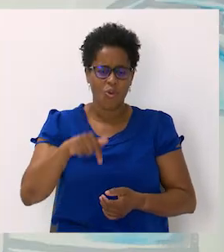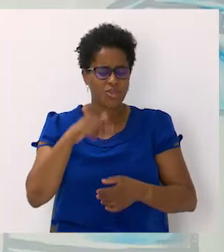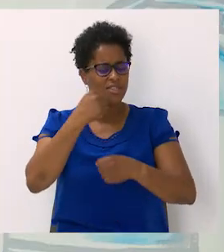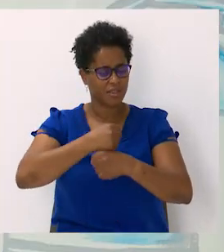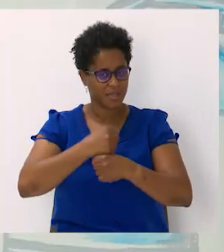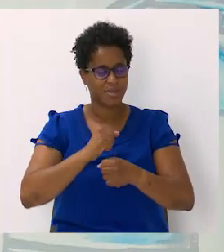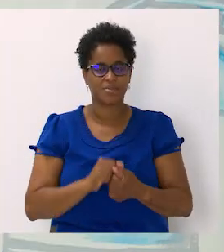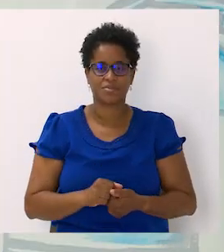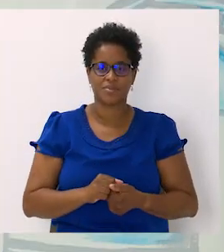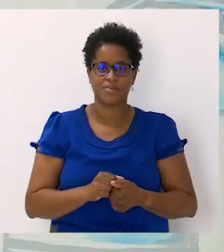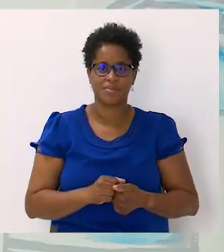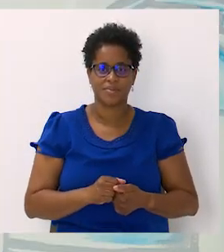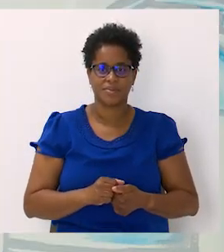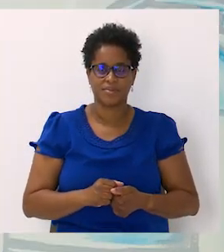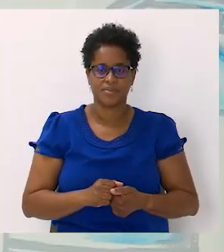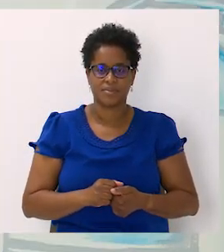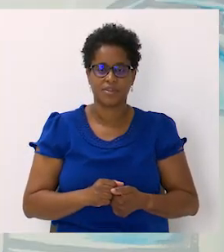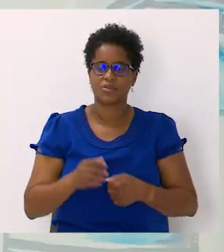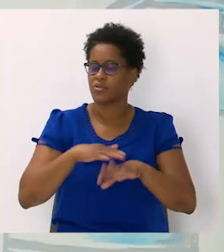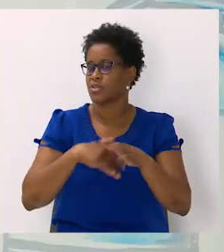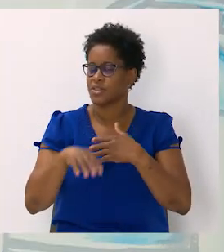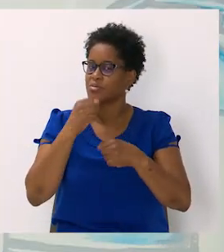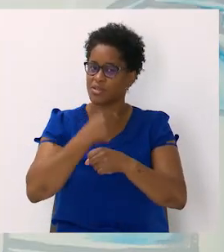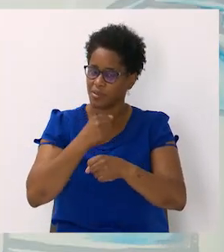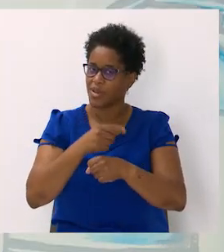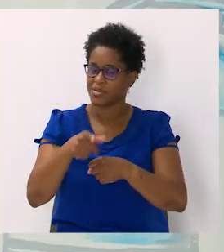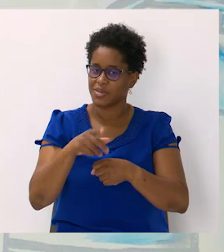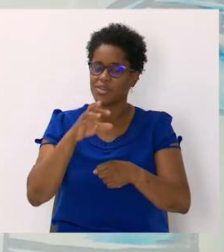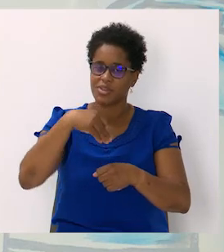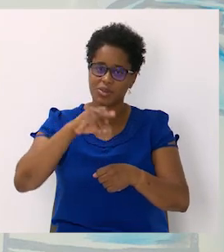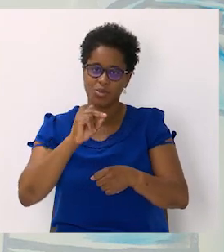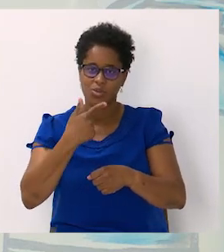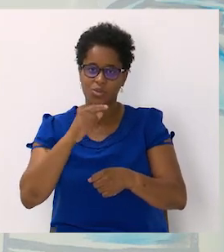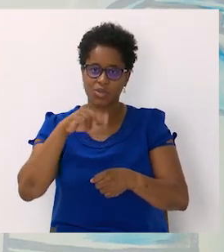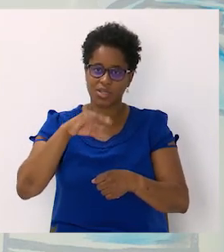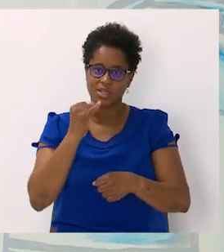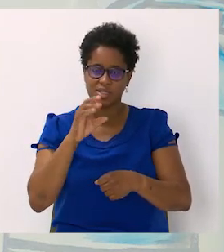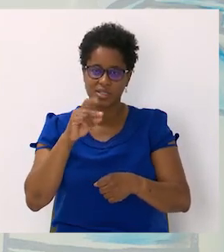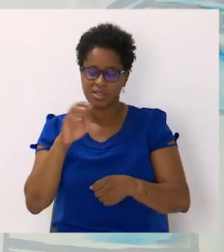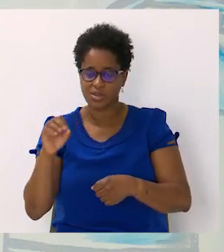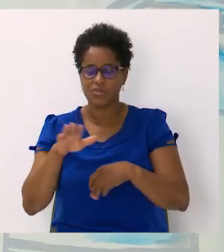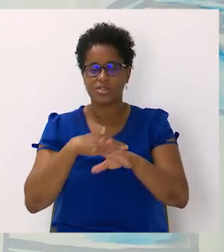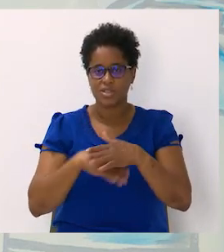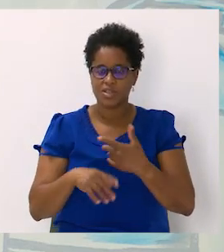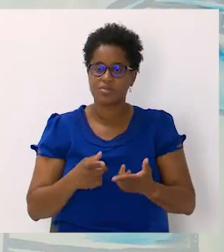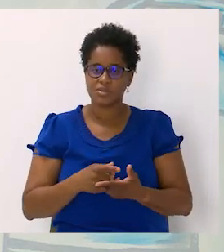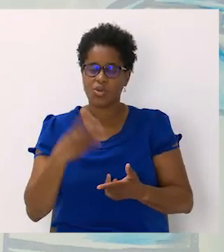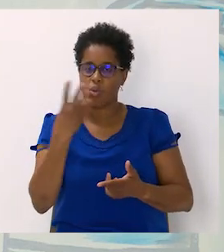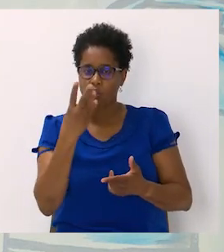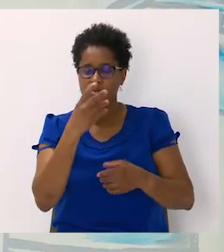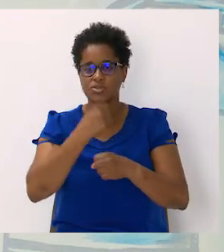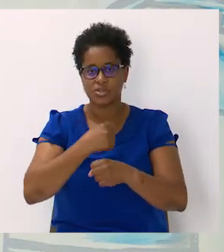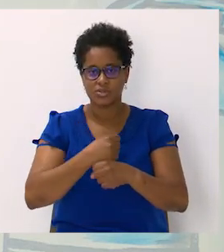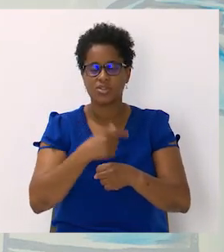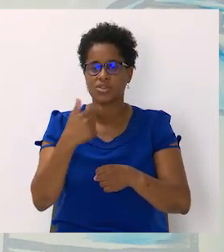Hoje vimos a resolução de exercícios de potenciação. Resolvemos